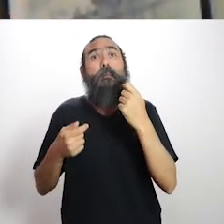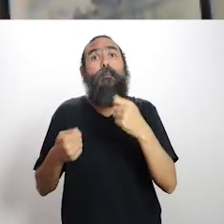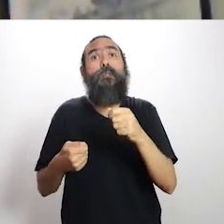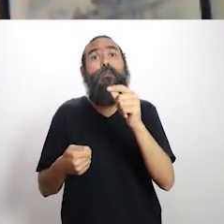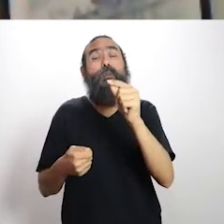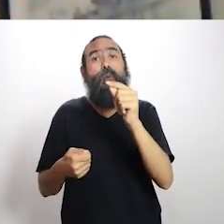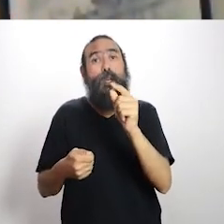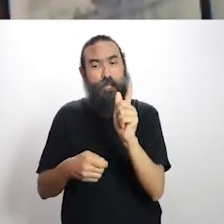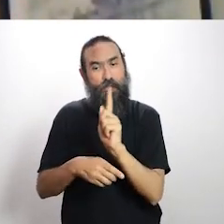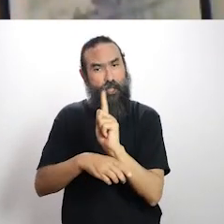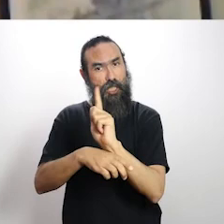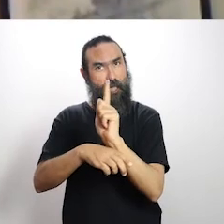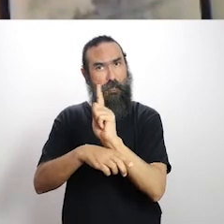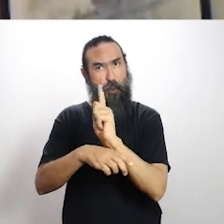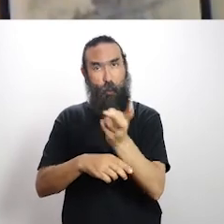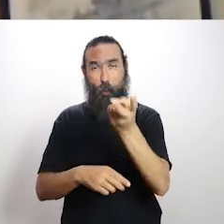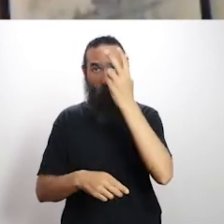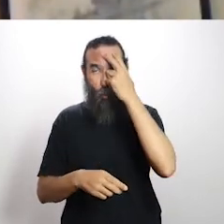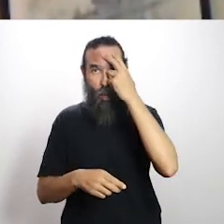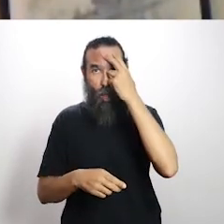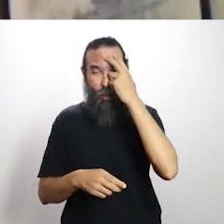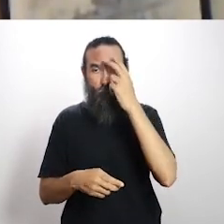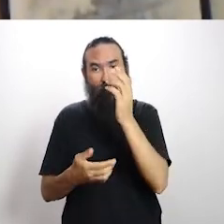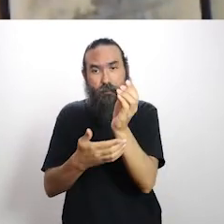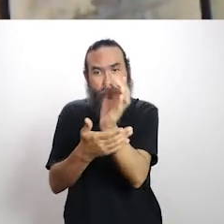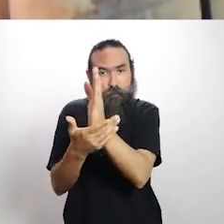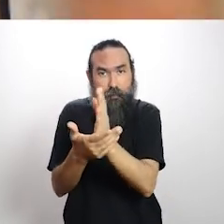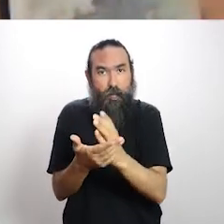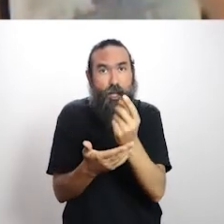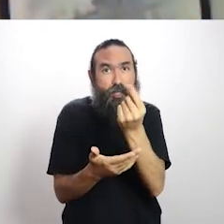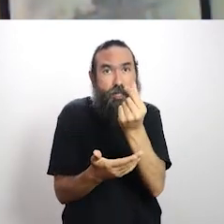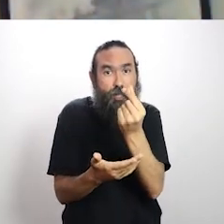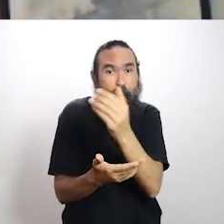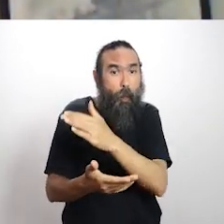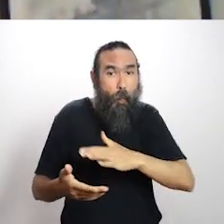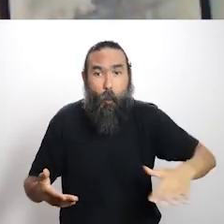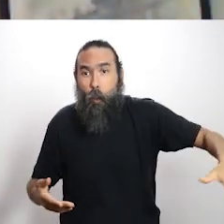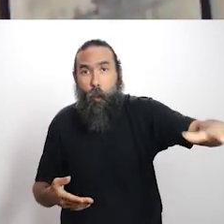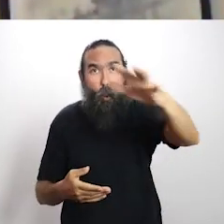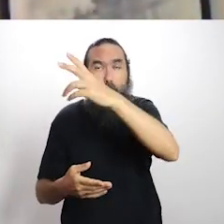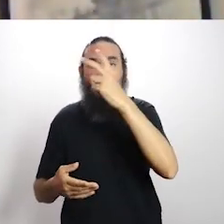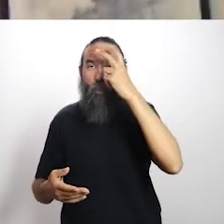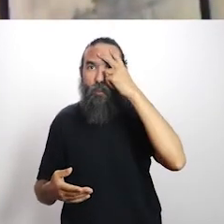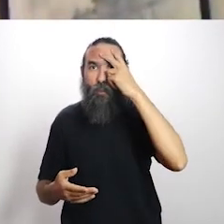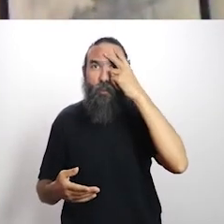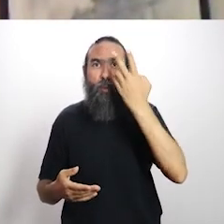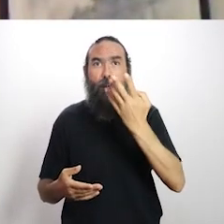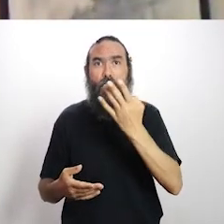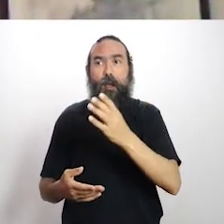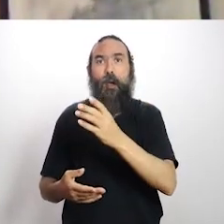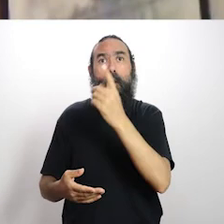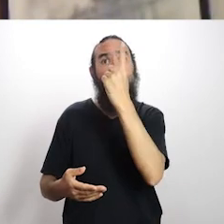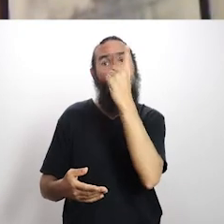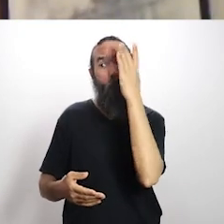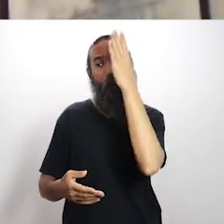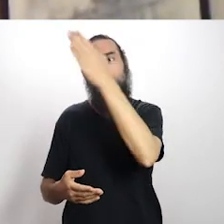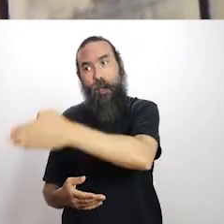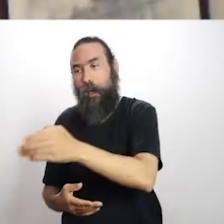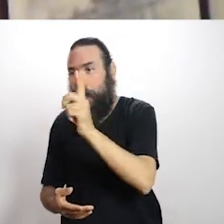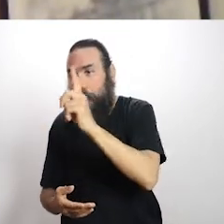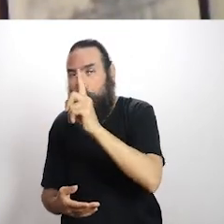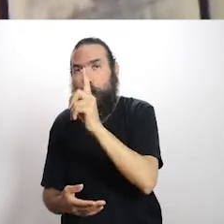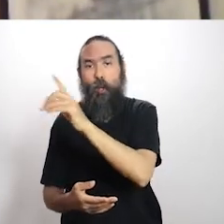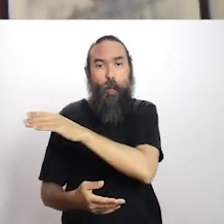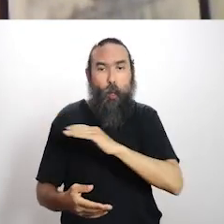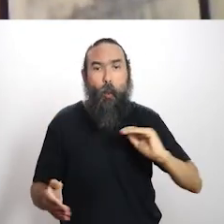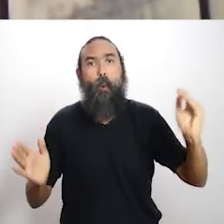de gosto não tem como o acesso é universalizante por isso é preciso e isso